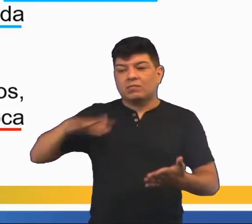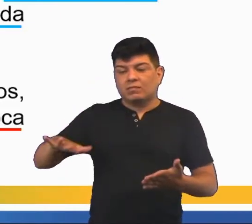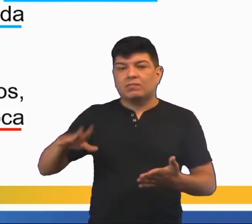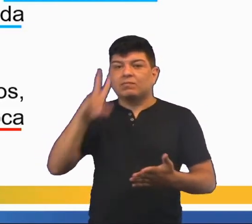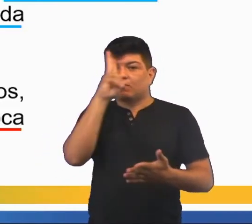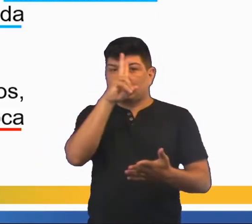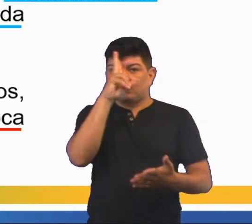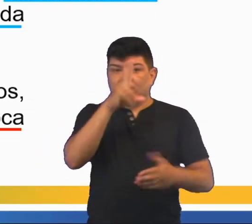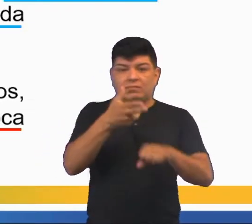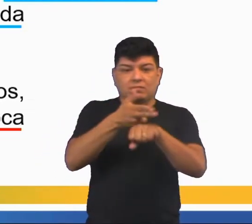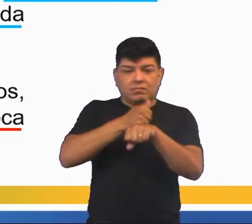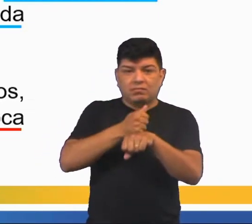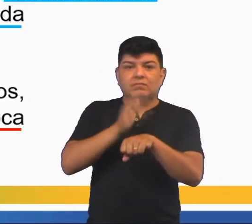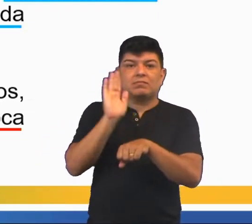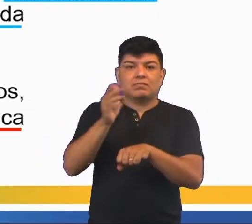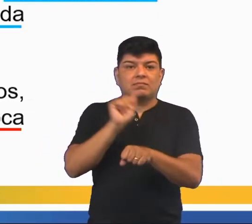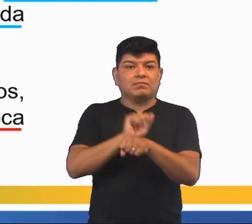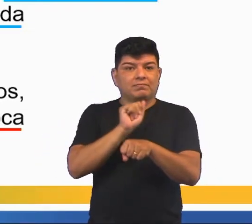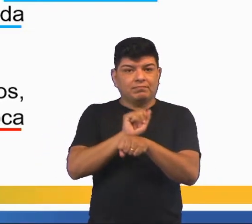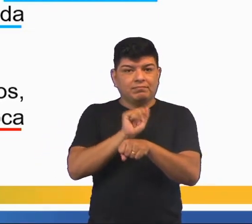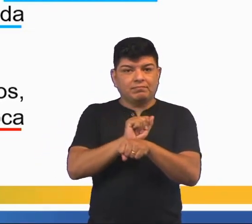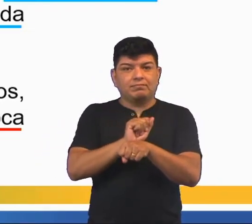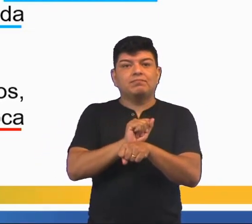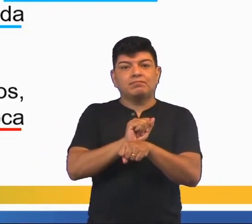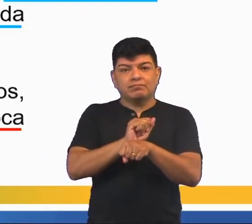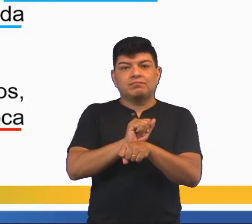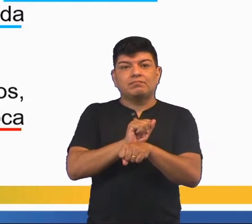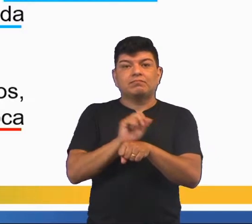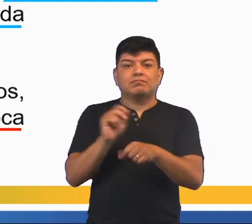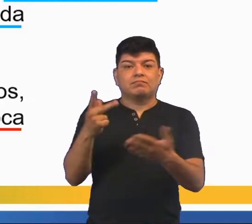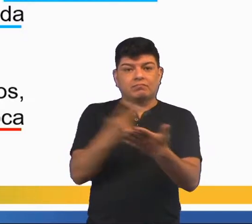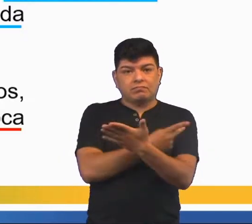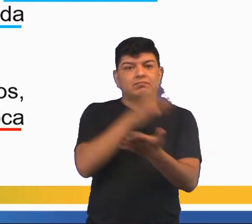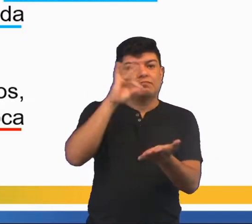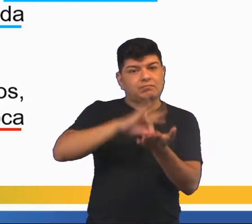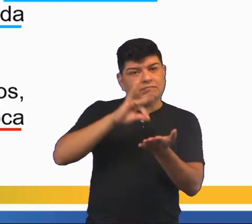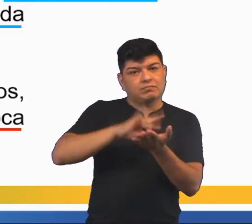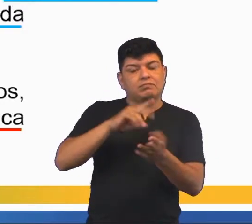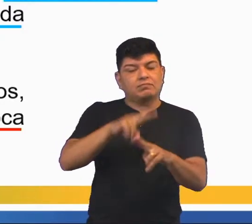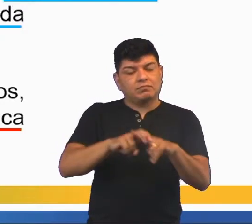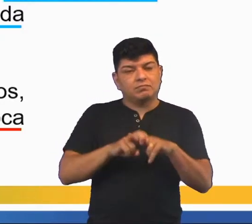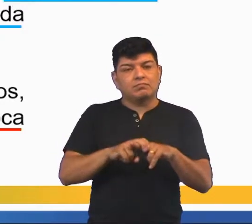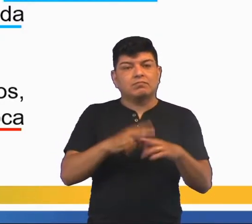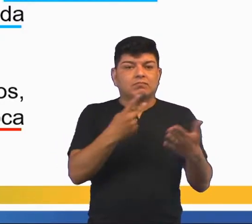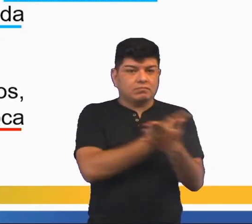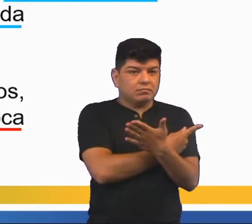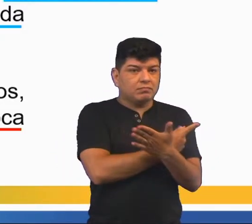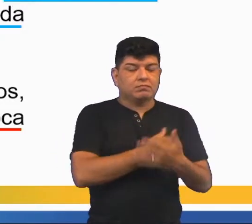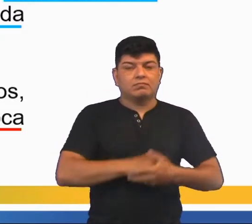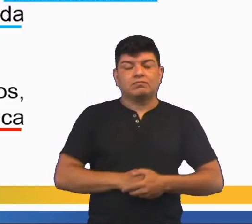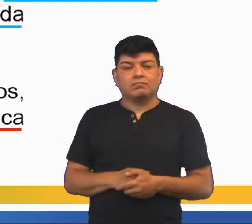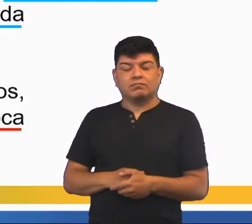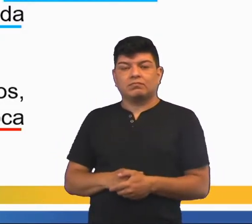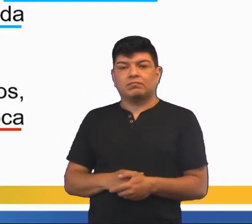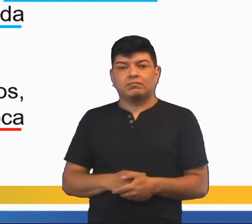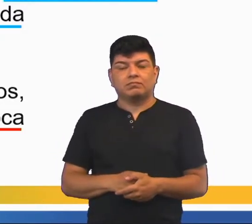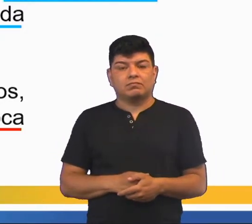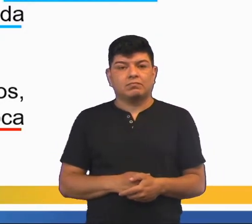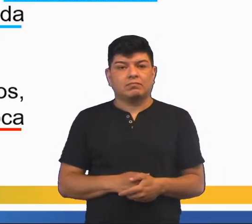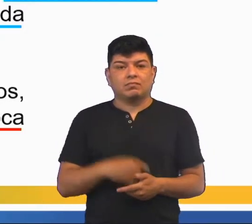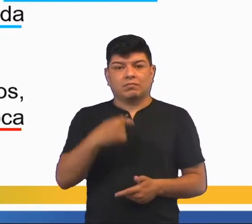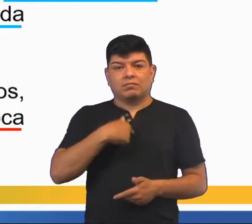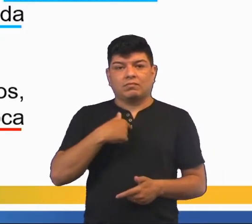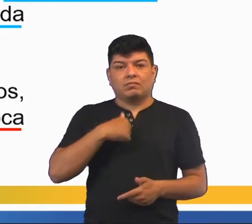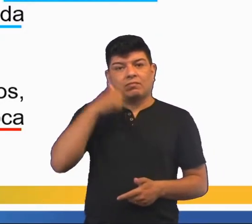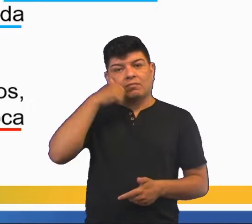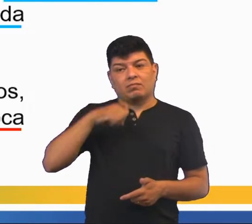criança, lembro que desde cedo eu já ficava esperando. Então, acontecia mesmo. Então, é um fato. Eu